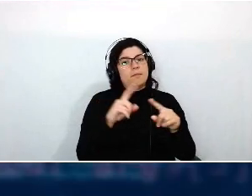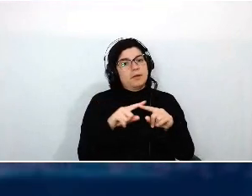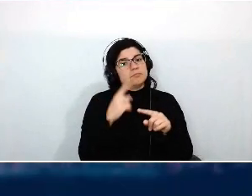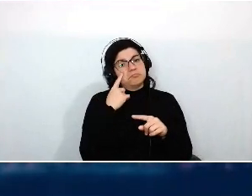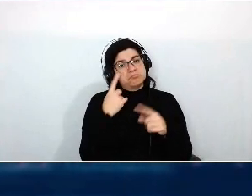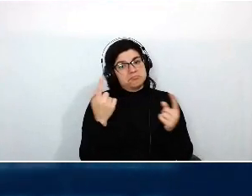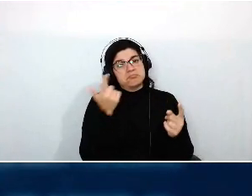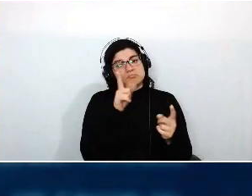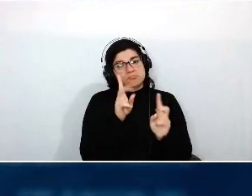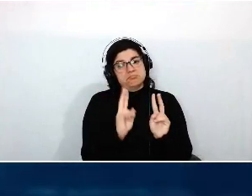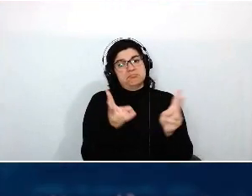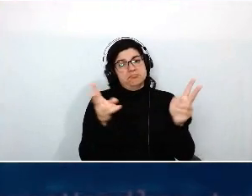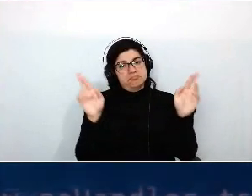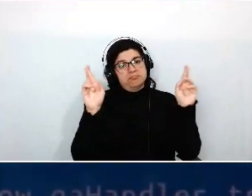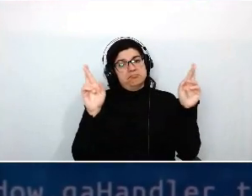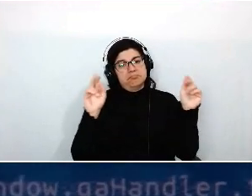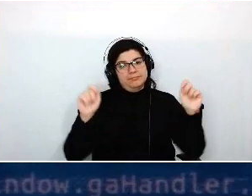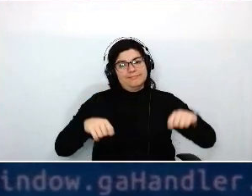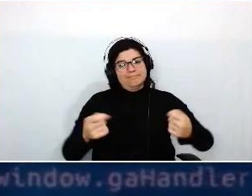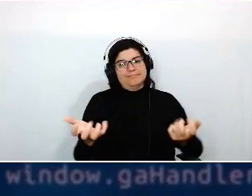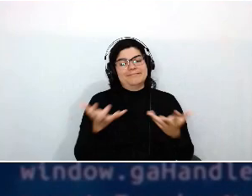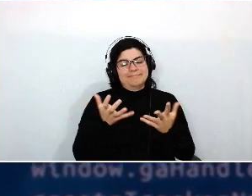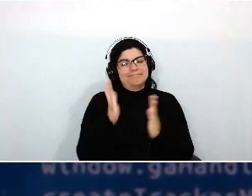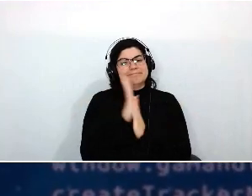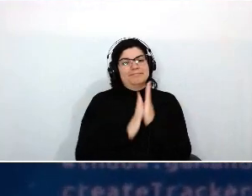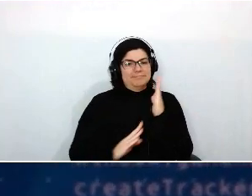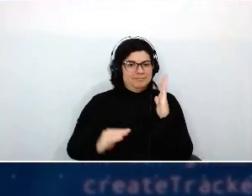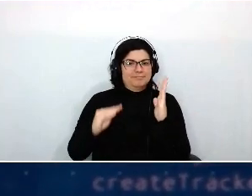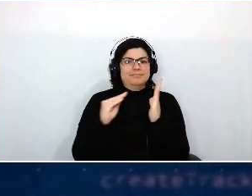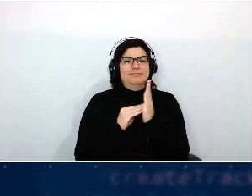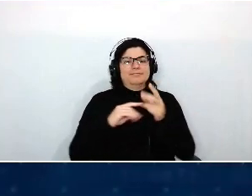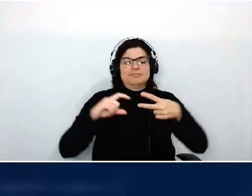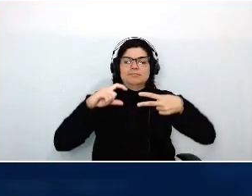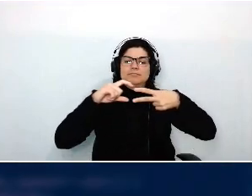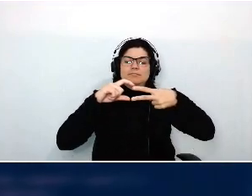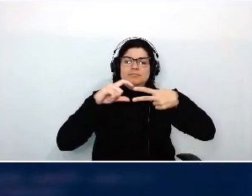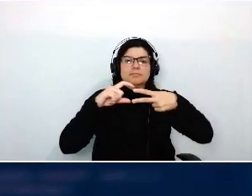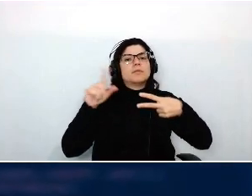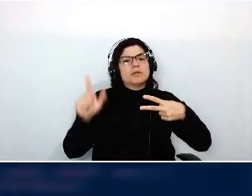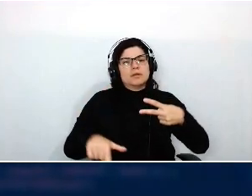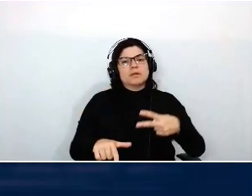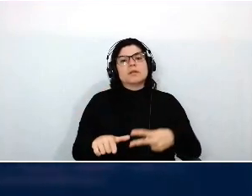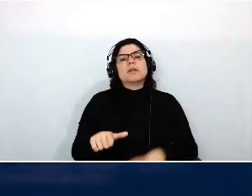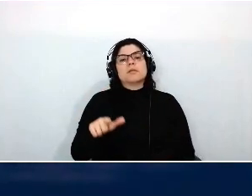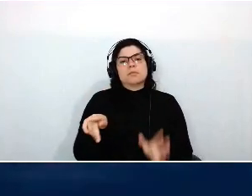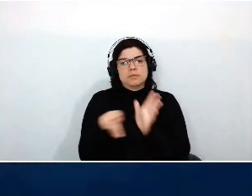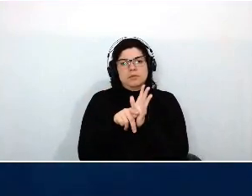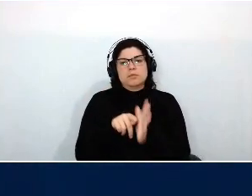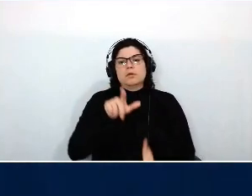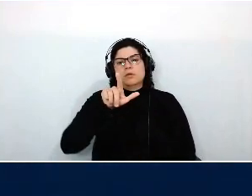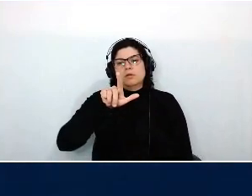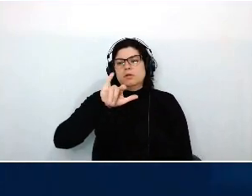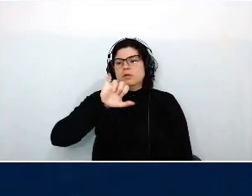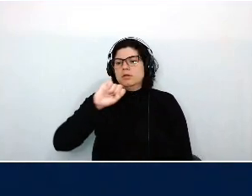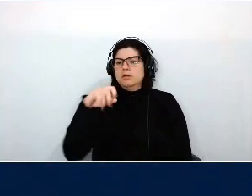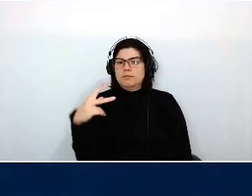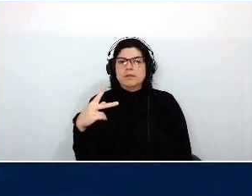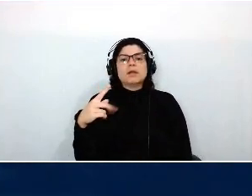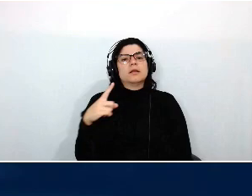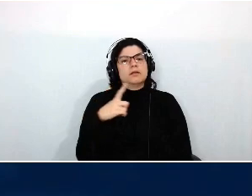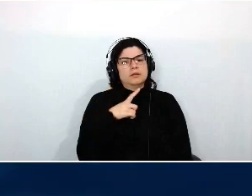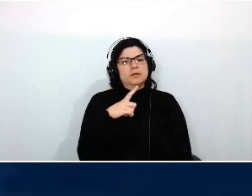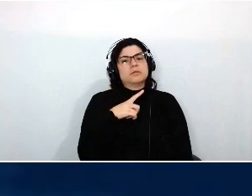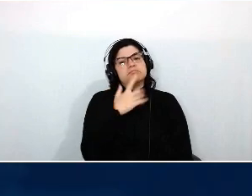Que dê certo. Enfim, linguagem de programação funcional PHP, ela é um dialeto de Lisp, como a gente viu agora, muito inspirado em Clojure, né? Então, o que